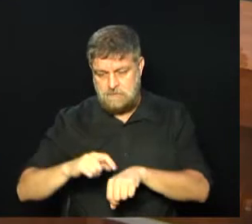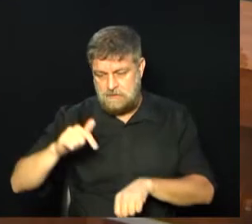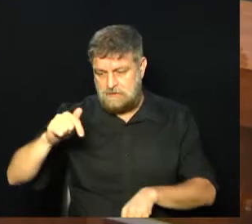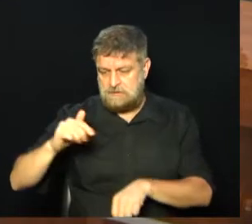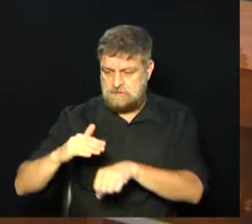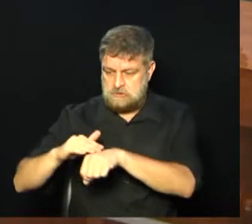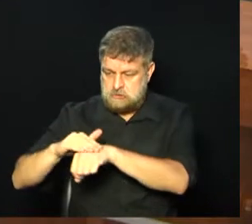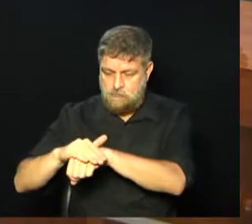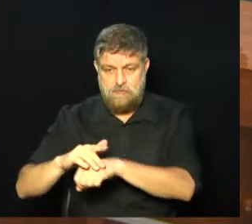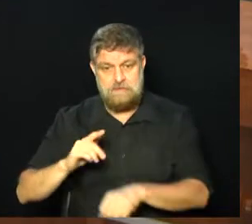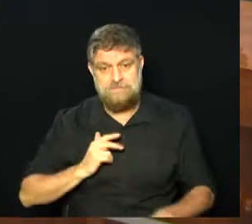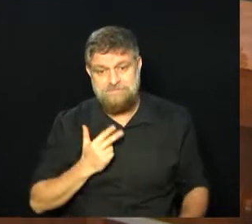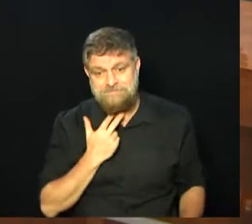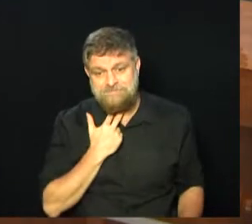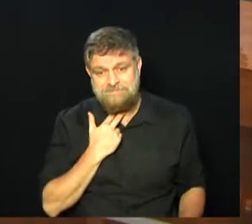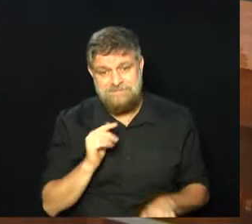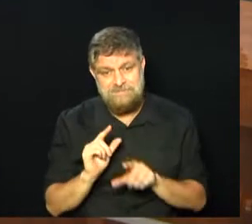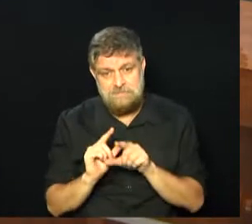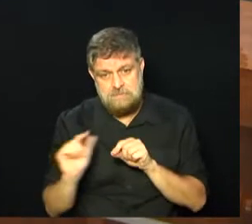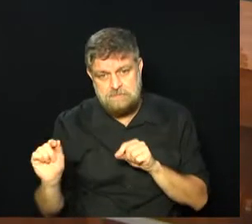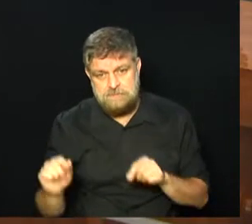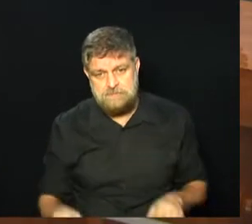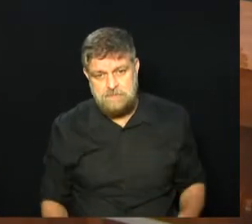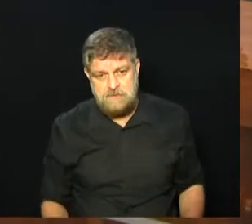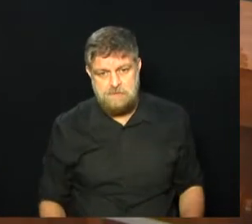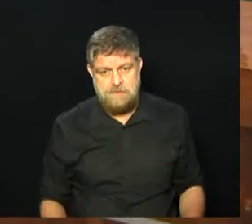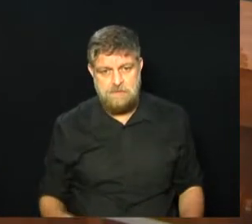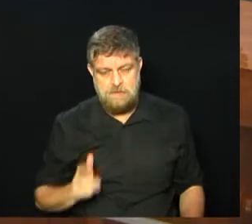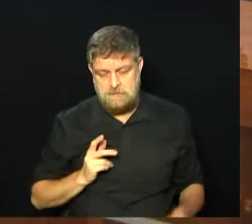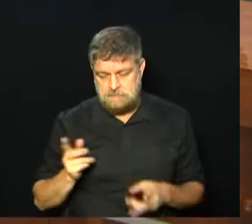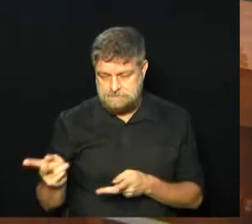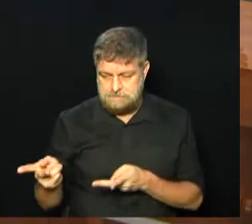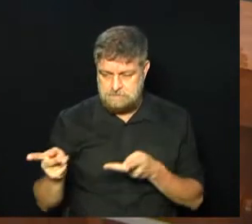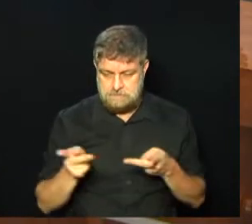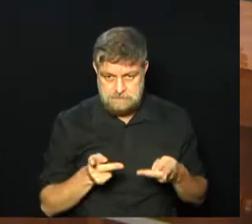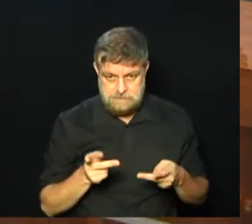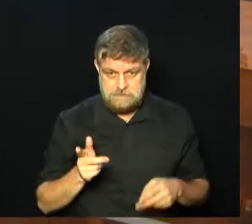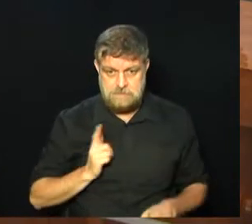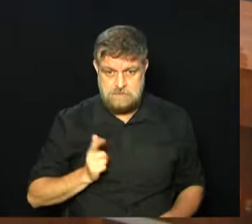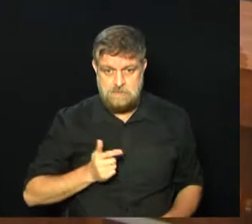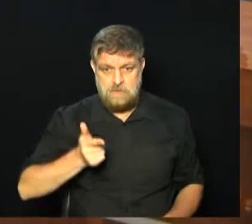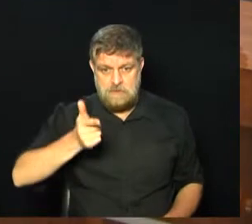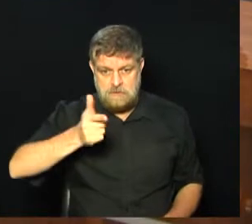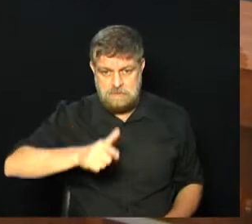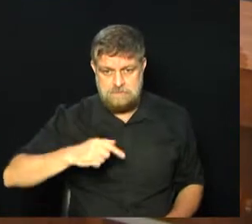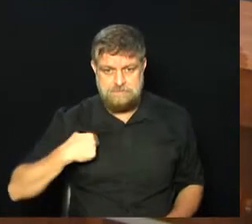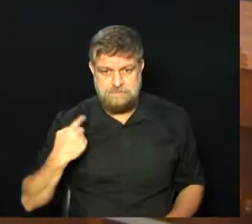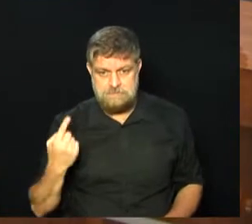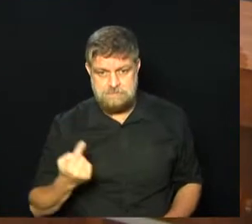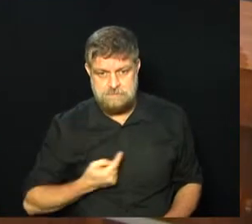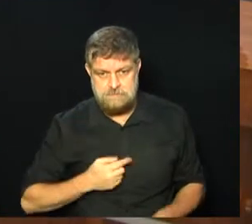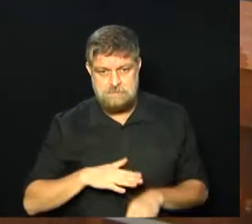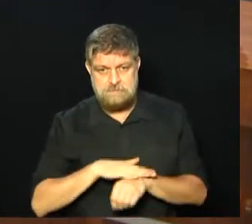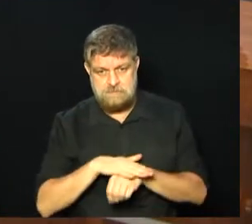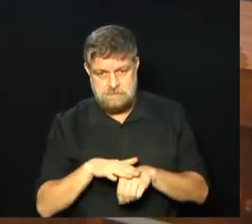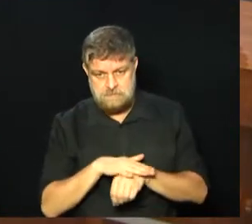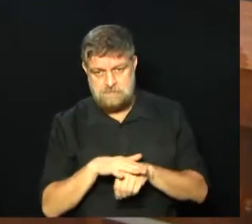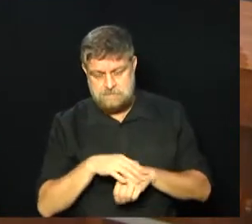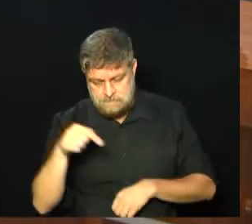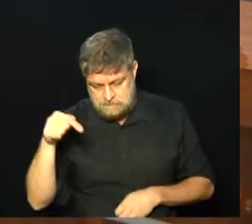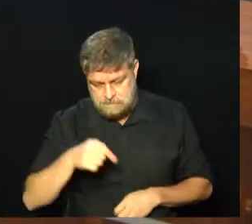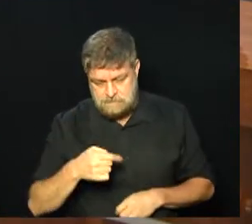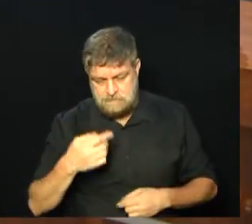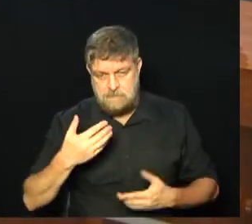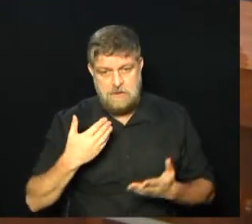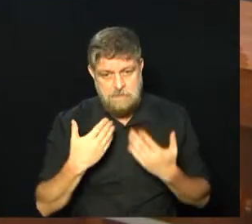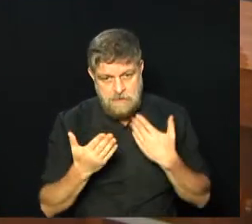a sua presença e fica aqui convite para as próximas vezes. Vamos falar um pouco ano de que urologia. vem. Se Deus Vamos quiser. lá. Obrigado, viu,